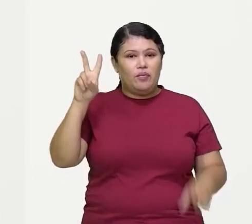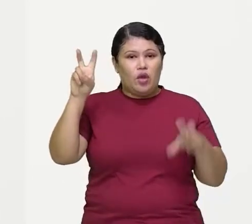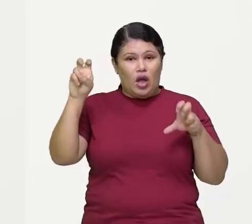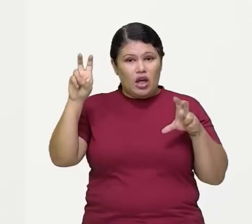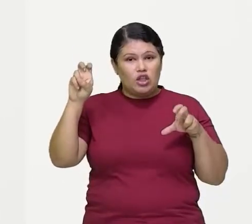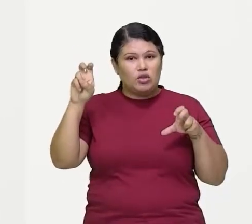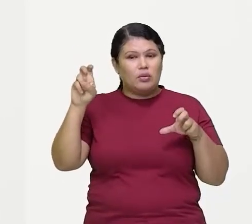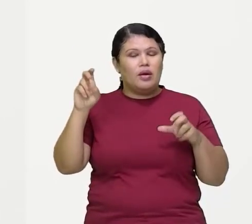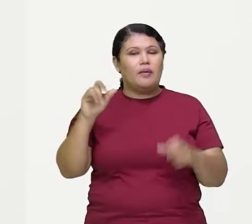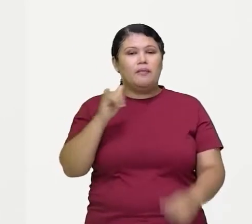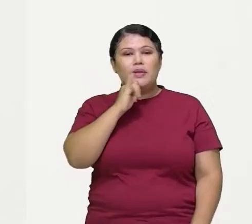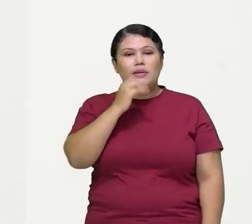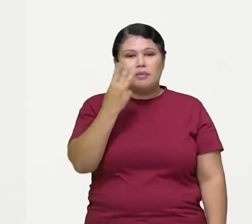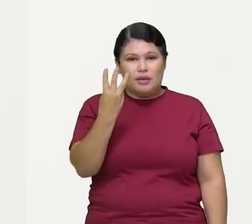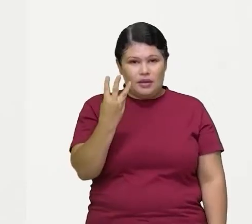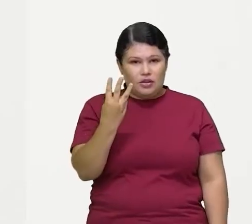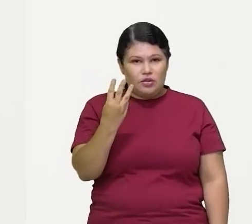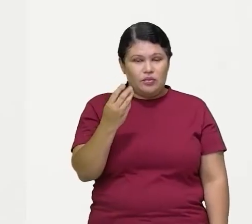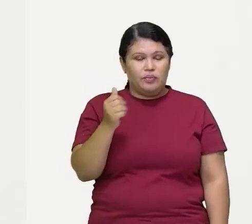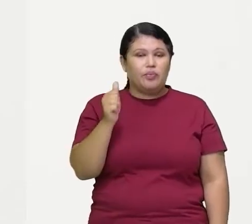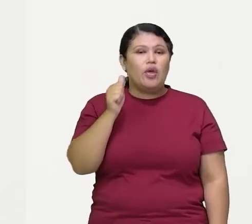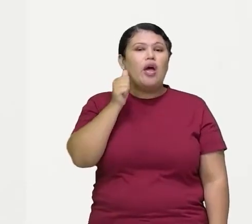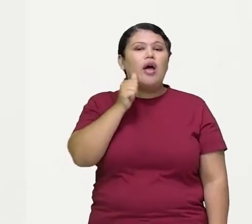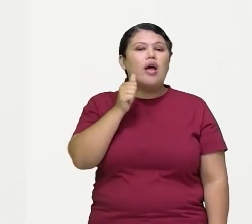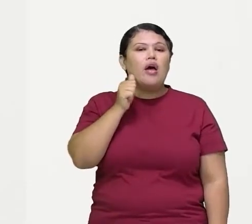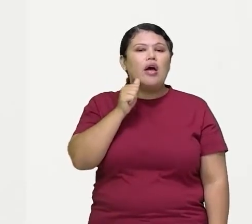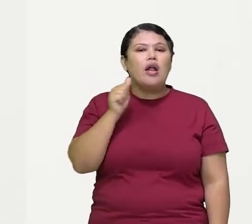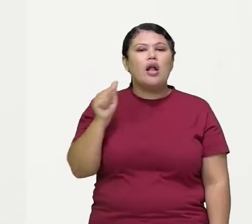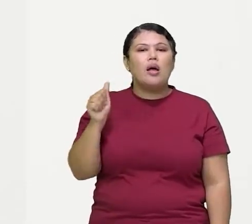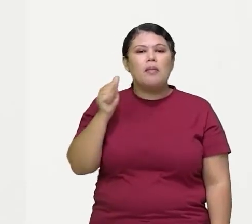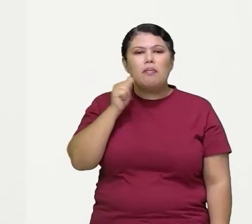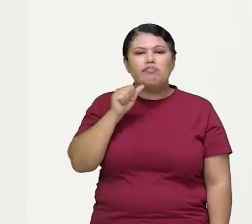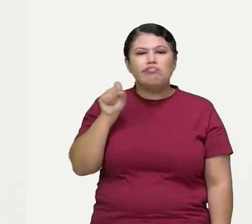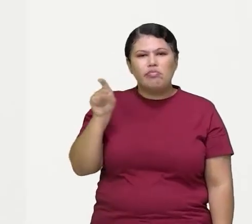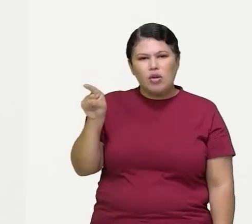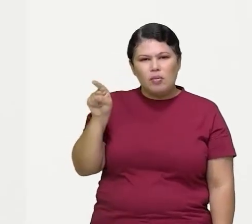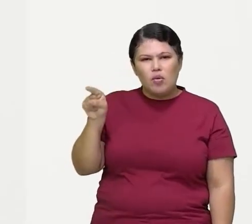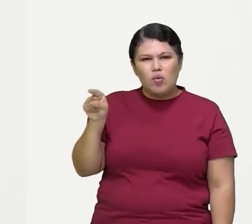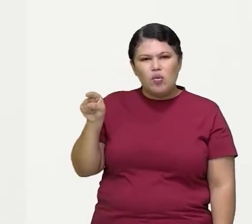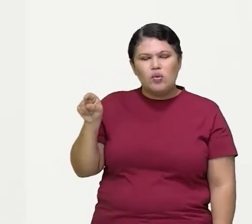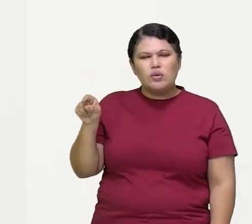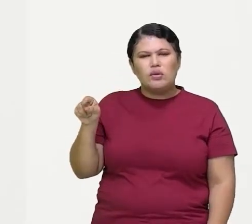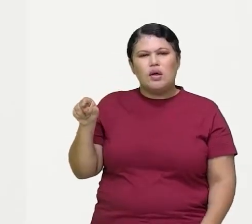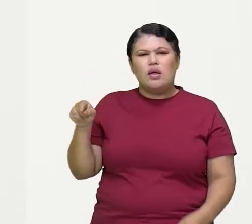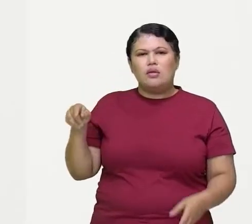Aspa novamente. Aquela moça da rua larga